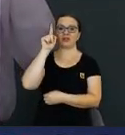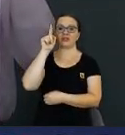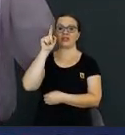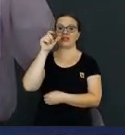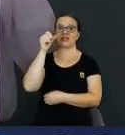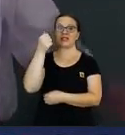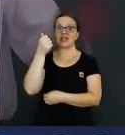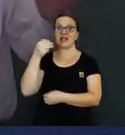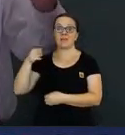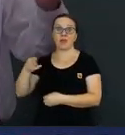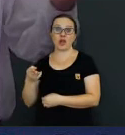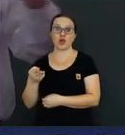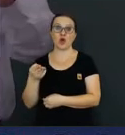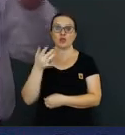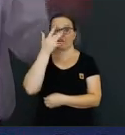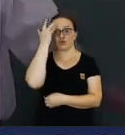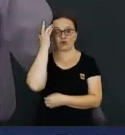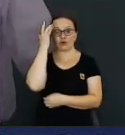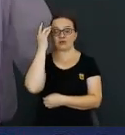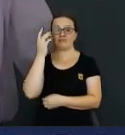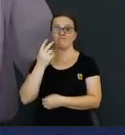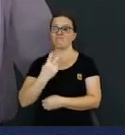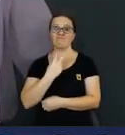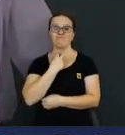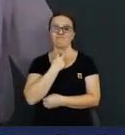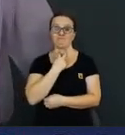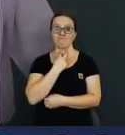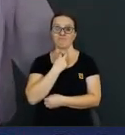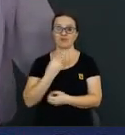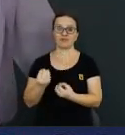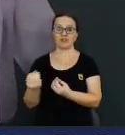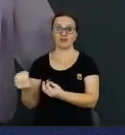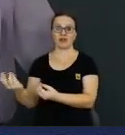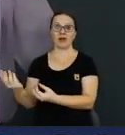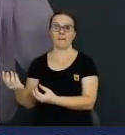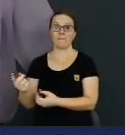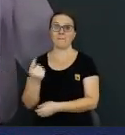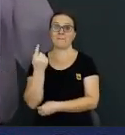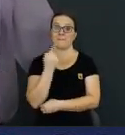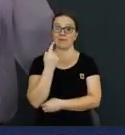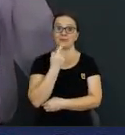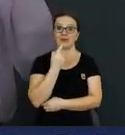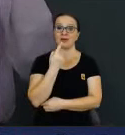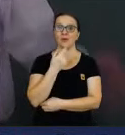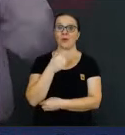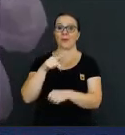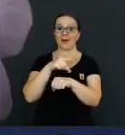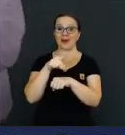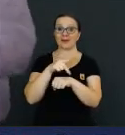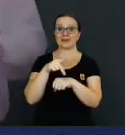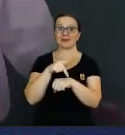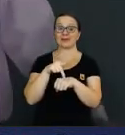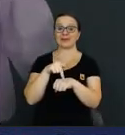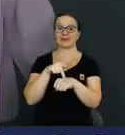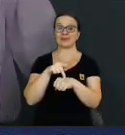pessoas estão restritas, não podem viajar. É o primeiro país que restringiu uma região além da China,